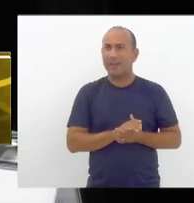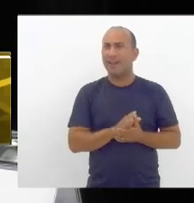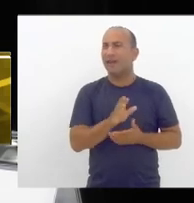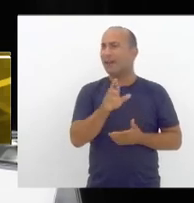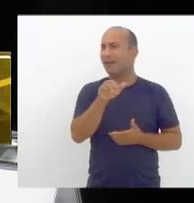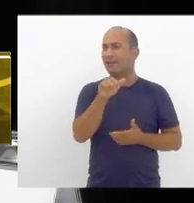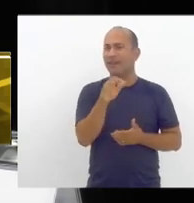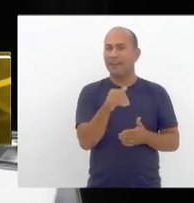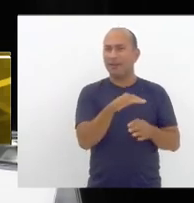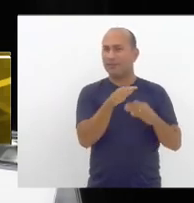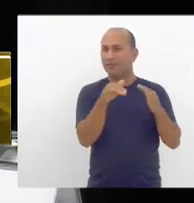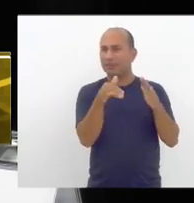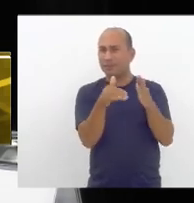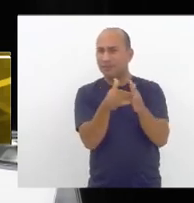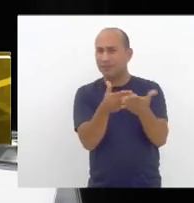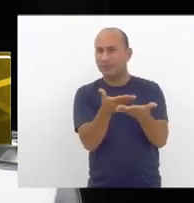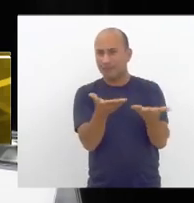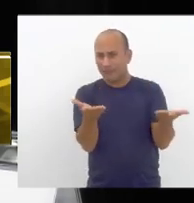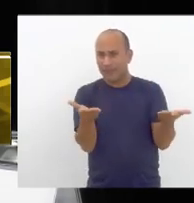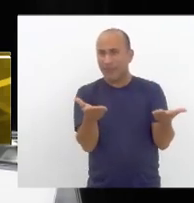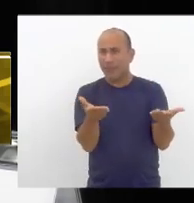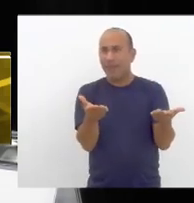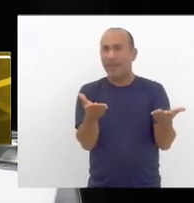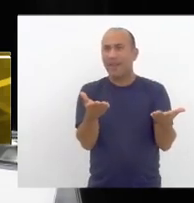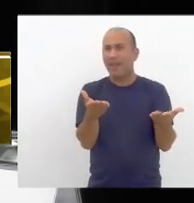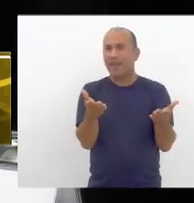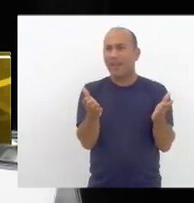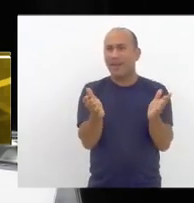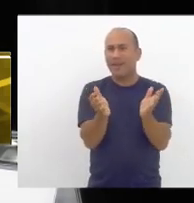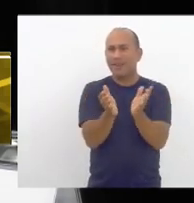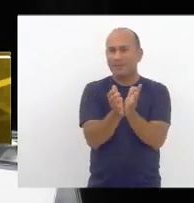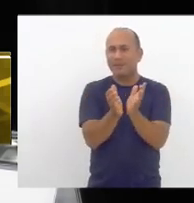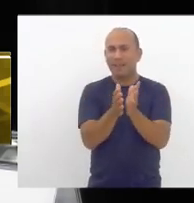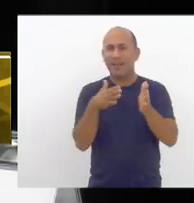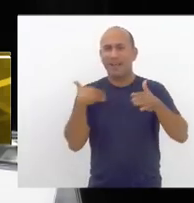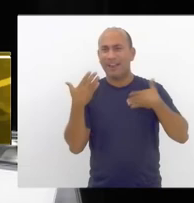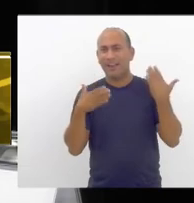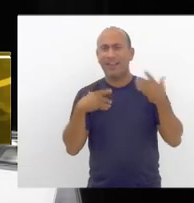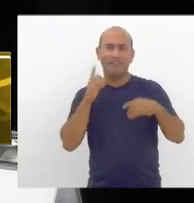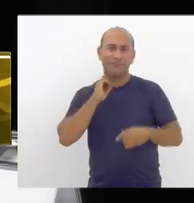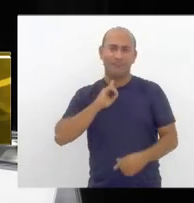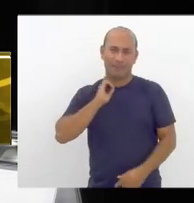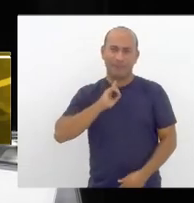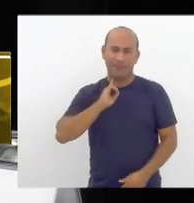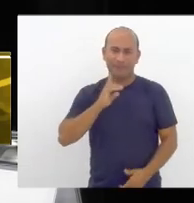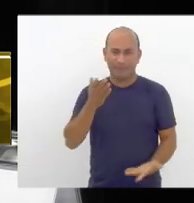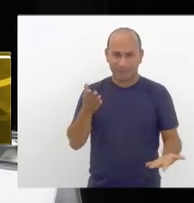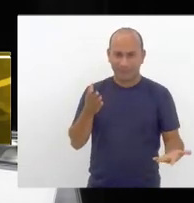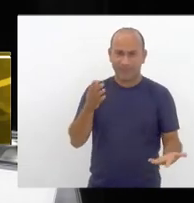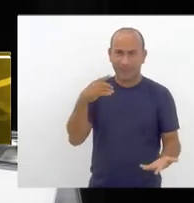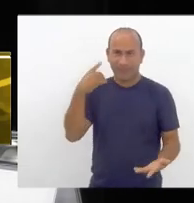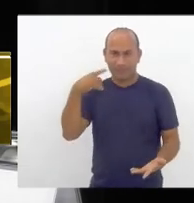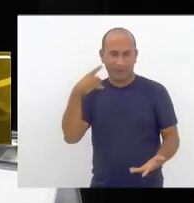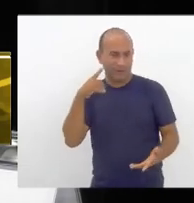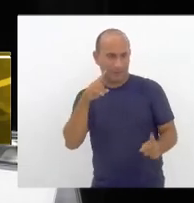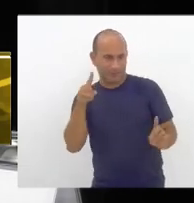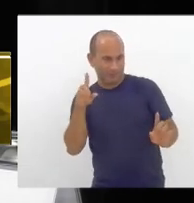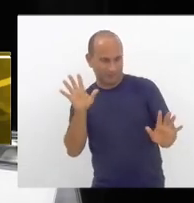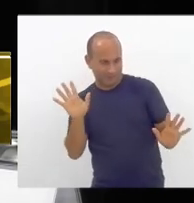todo mundo né Queiroz galera tá animada aí com o nosso Flamengo né deputada não